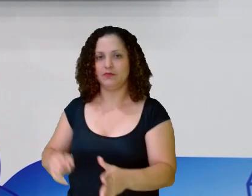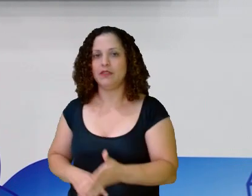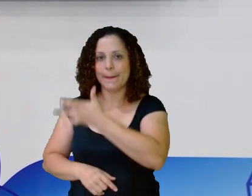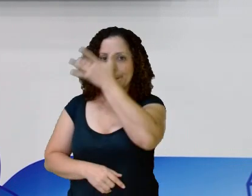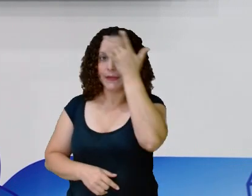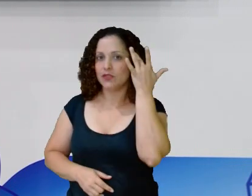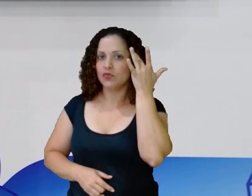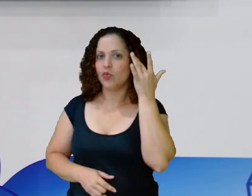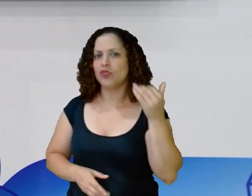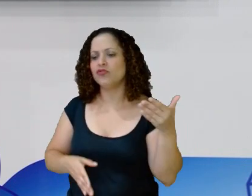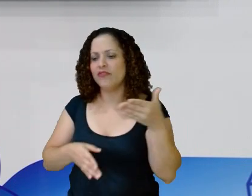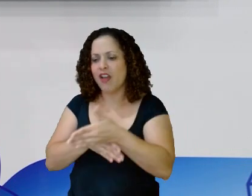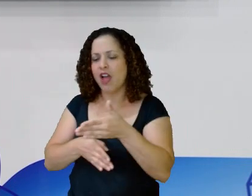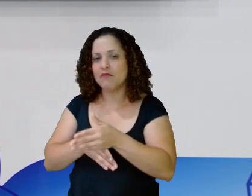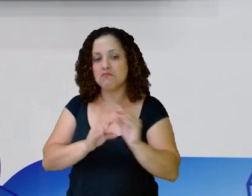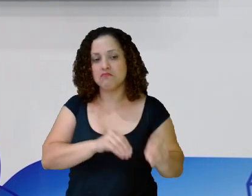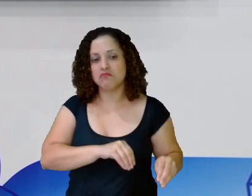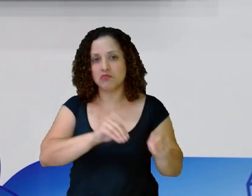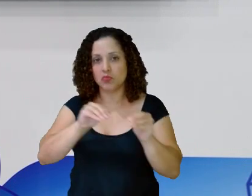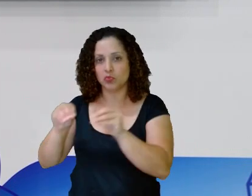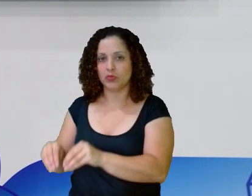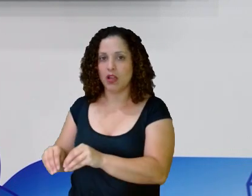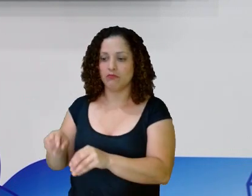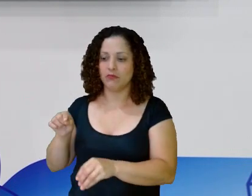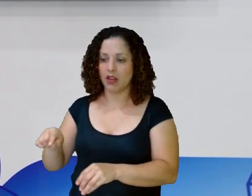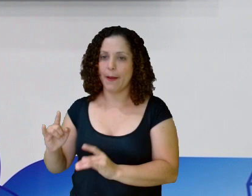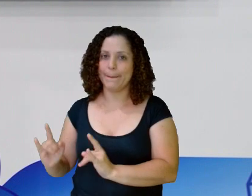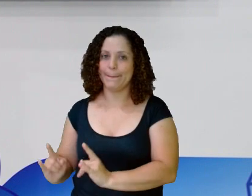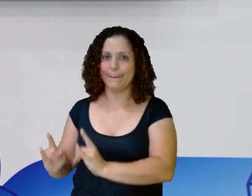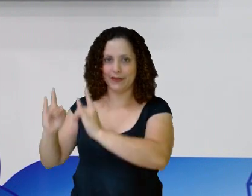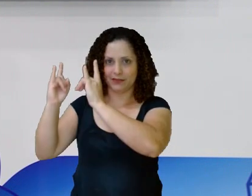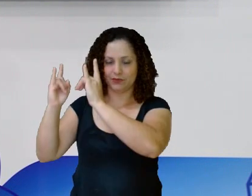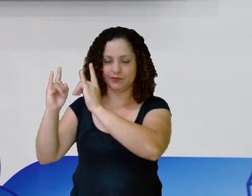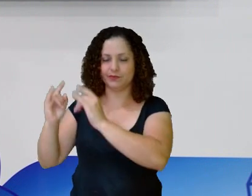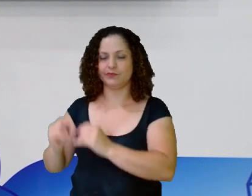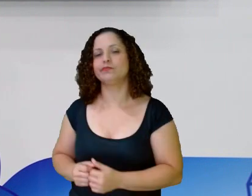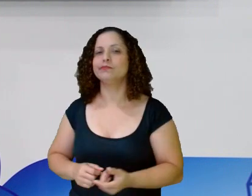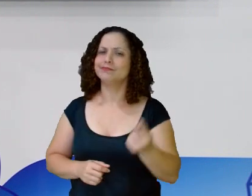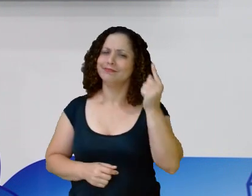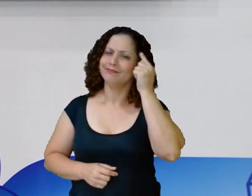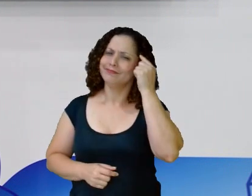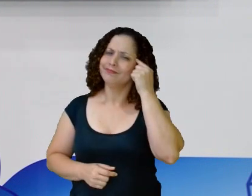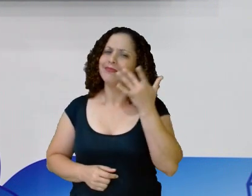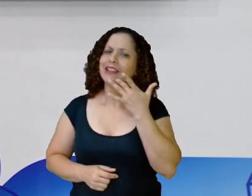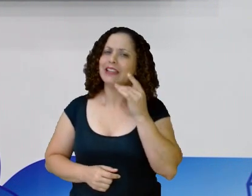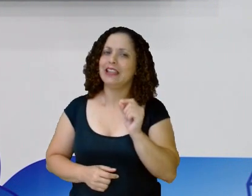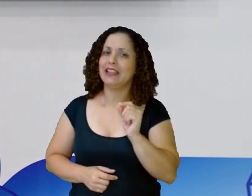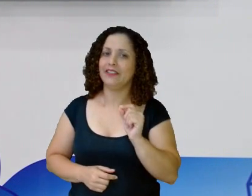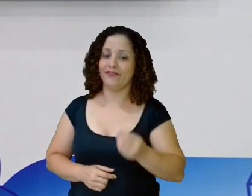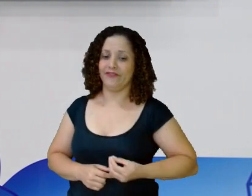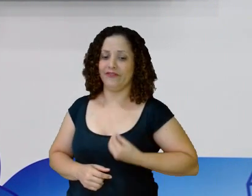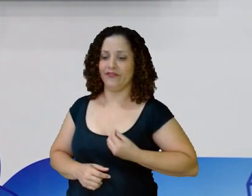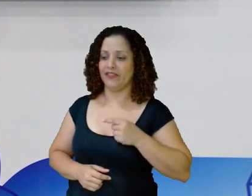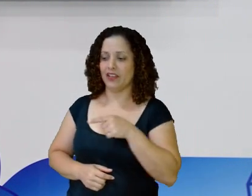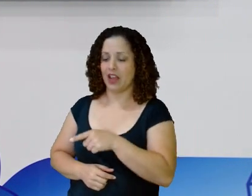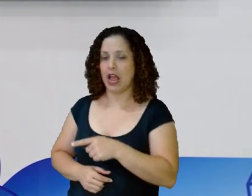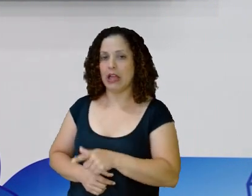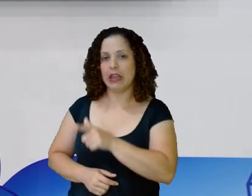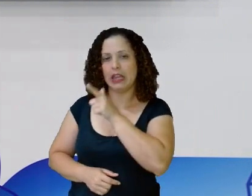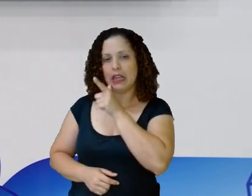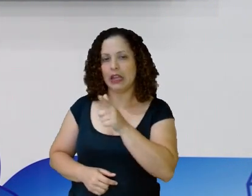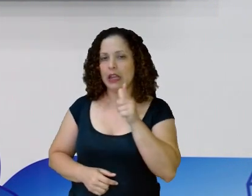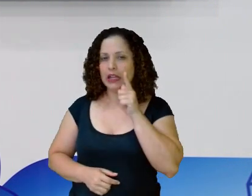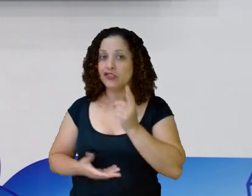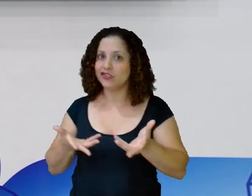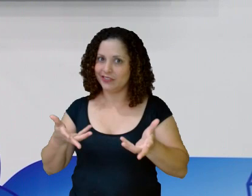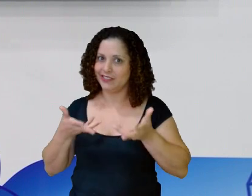vão estar morando nesse prédio e outras vão pensar assim: quem está morando nesse prédio vai querer fazer um lanche. Quem está morando